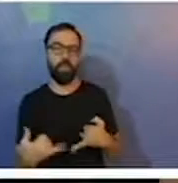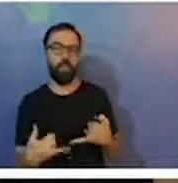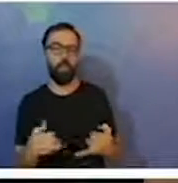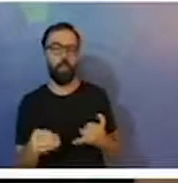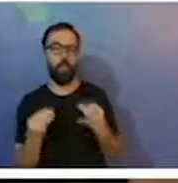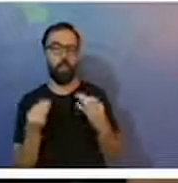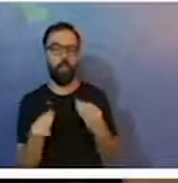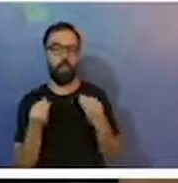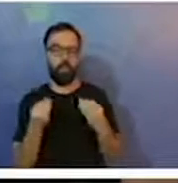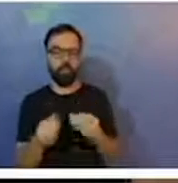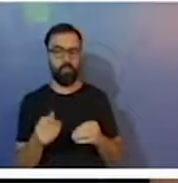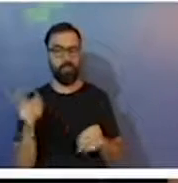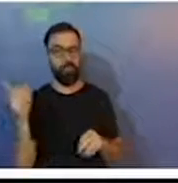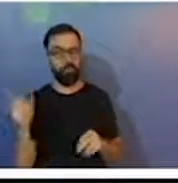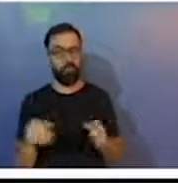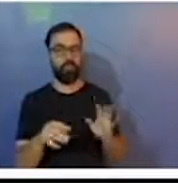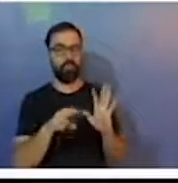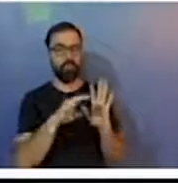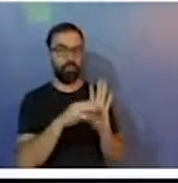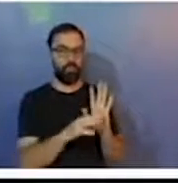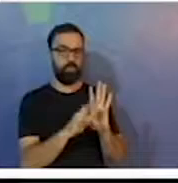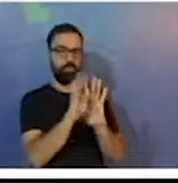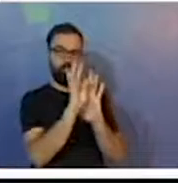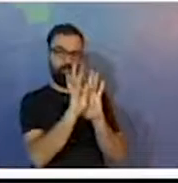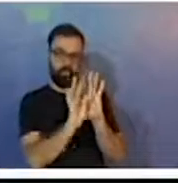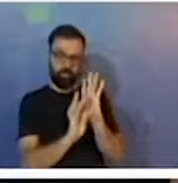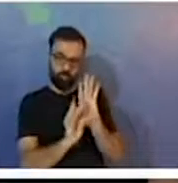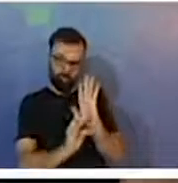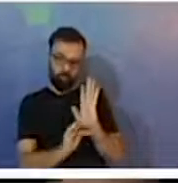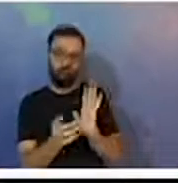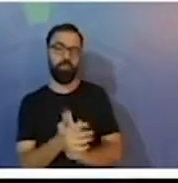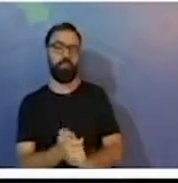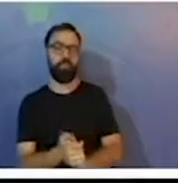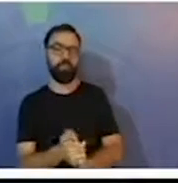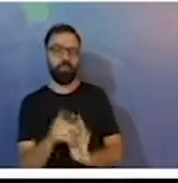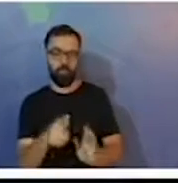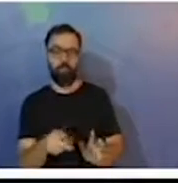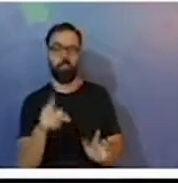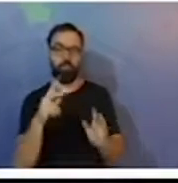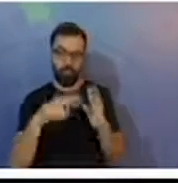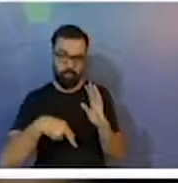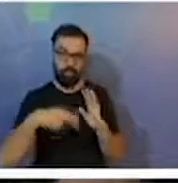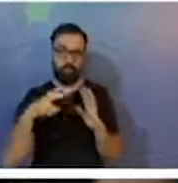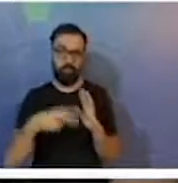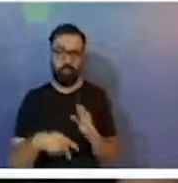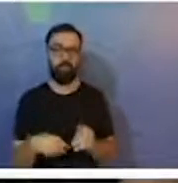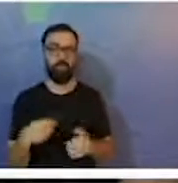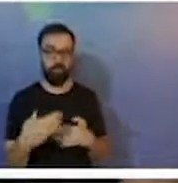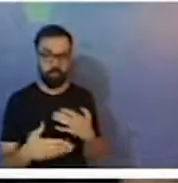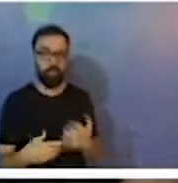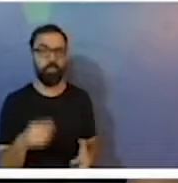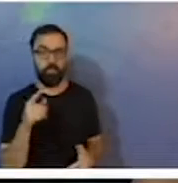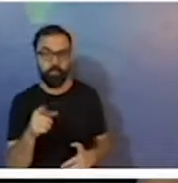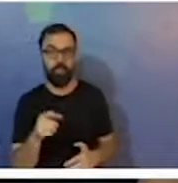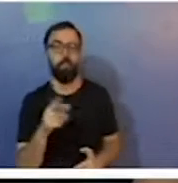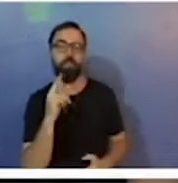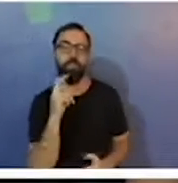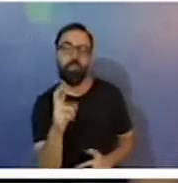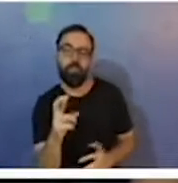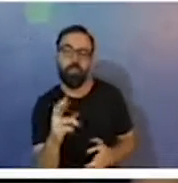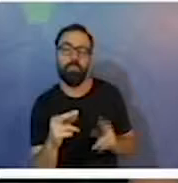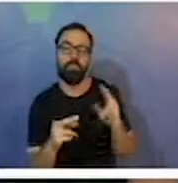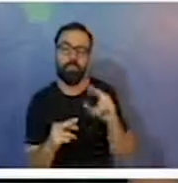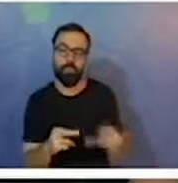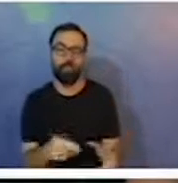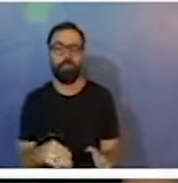então aqui eu tenho o texto da força que vocês vão ler em casa e aí vocês vão responder letra A